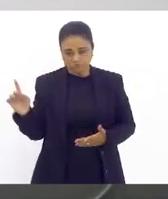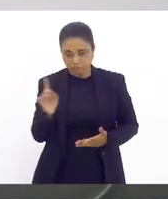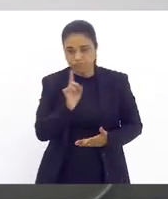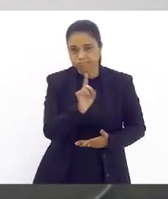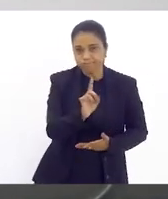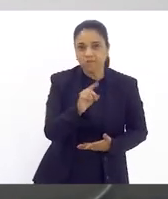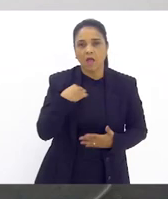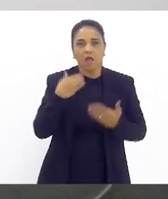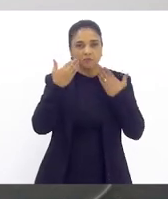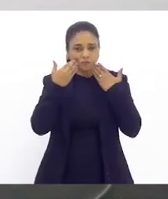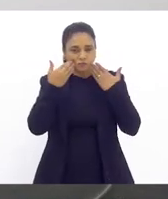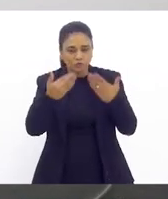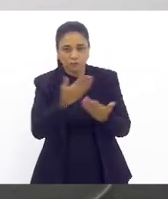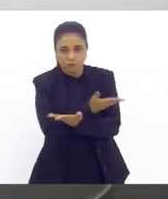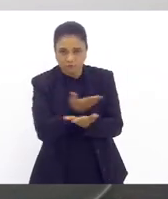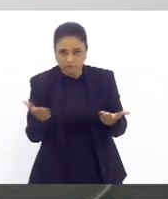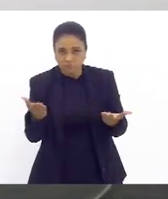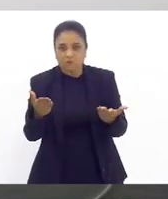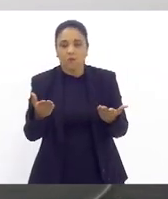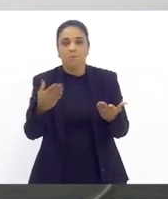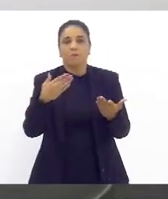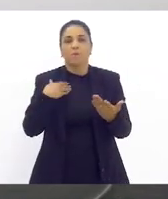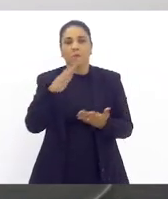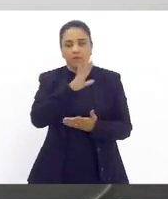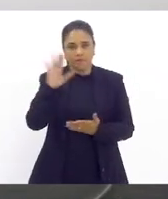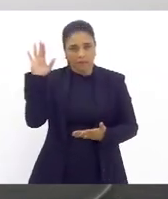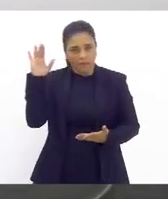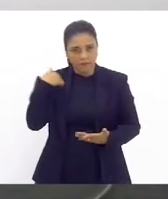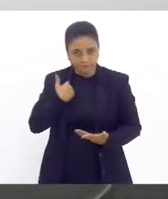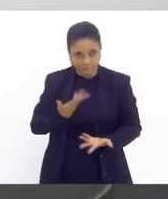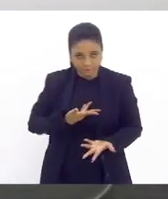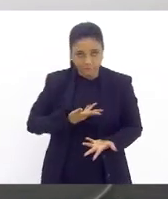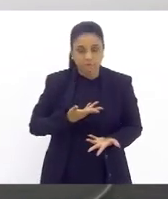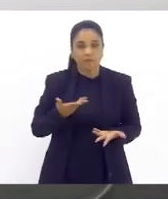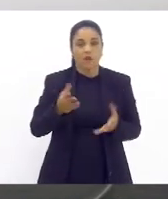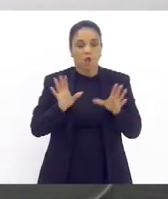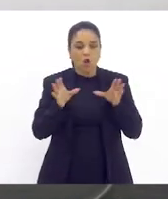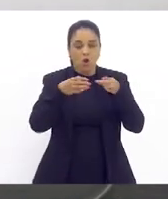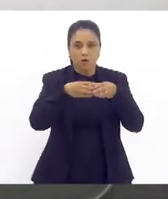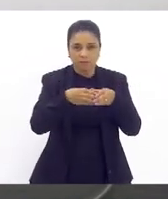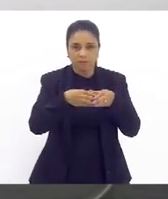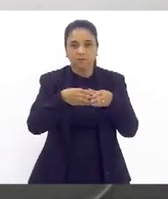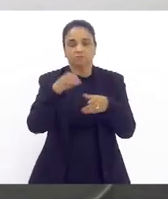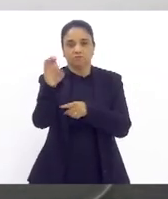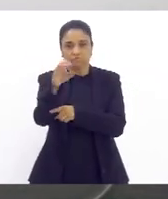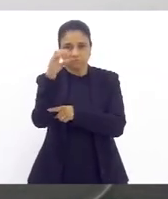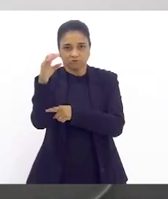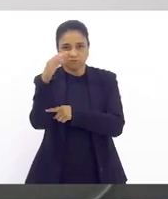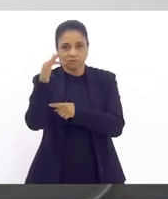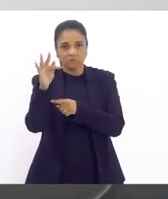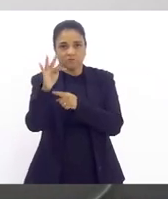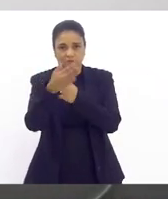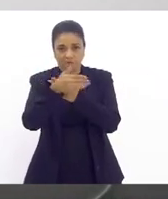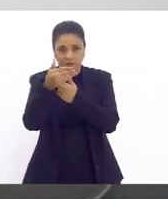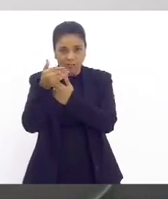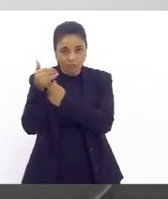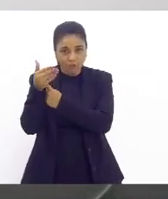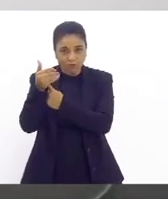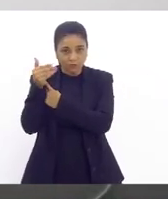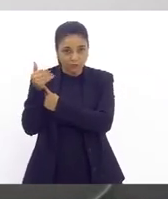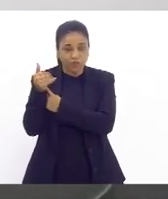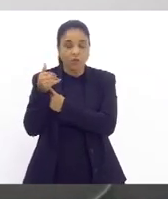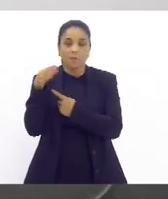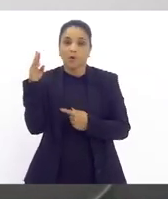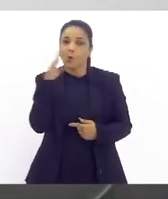a Total disposição de vocês mandado tá à disposição assim como a comissão da ciência e tecnologia para a gente correr com as nossas